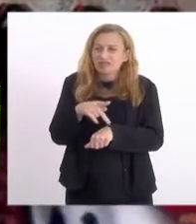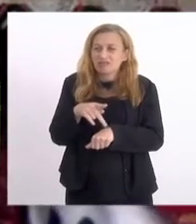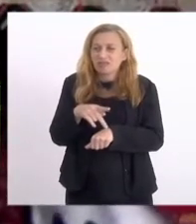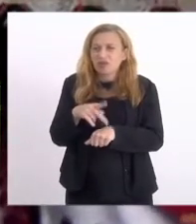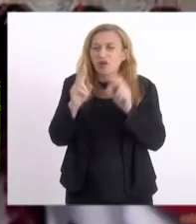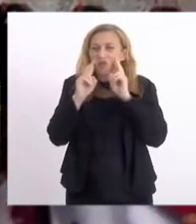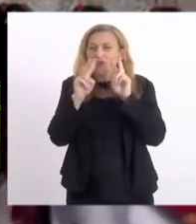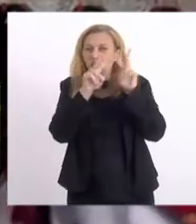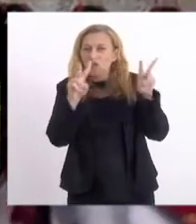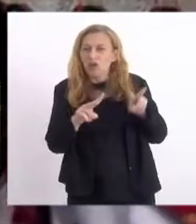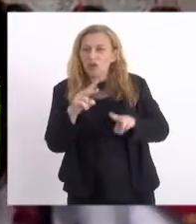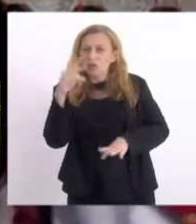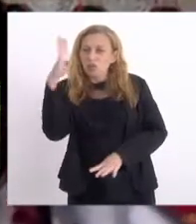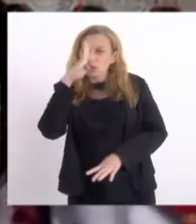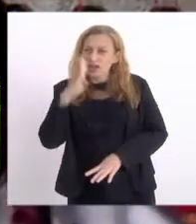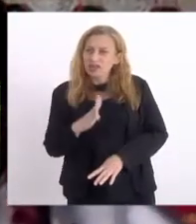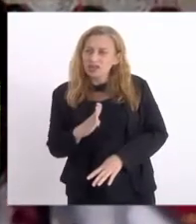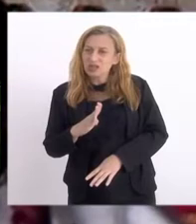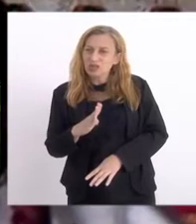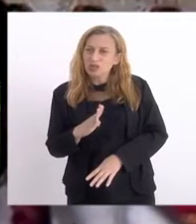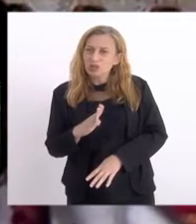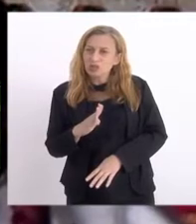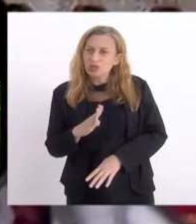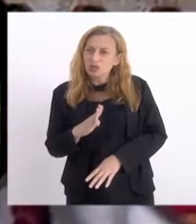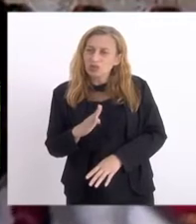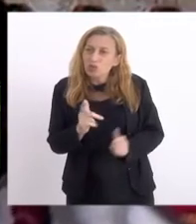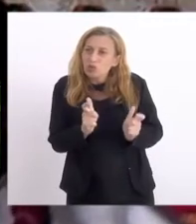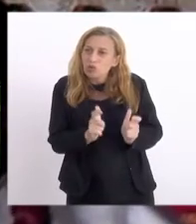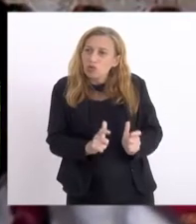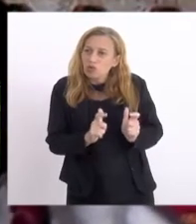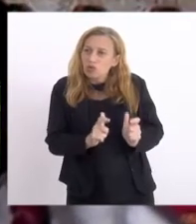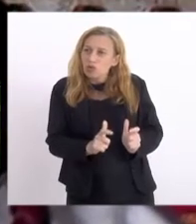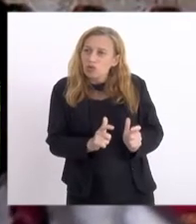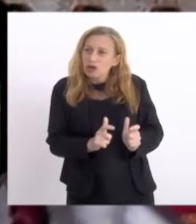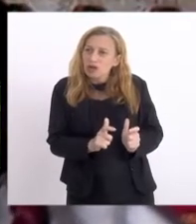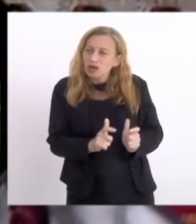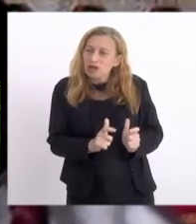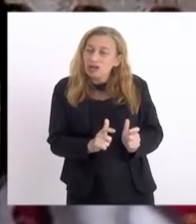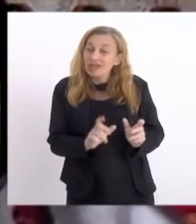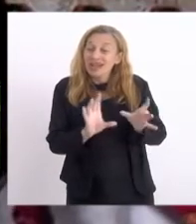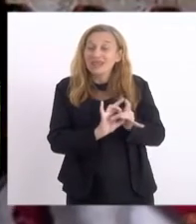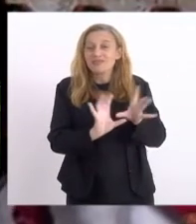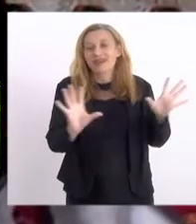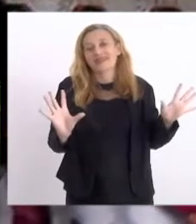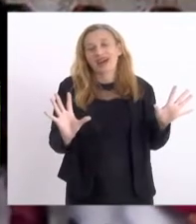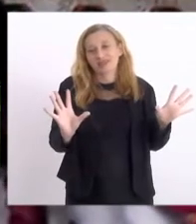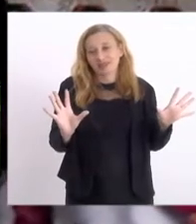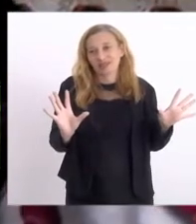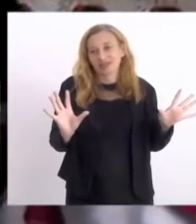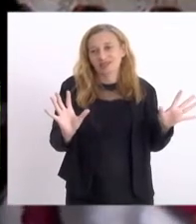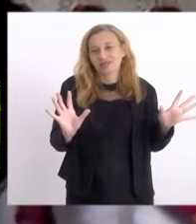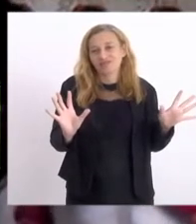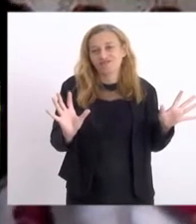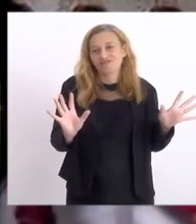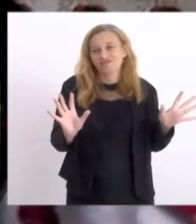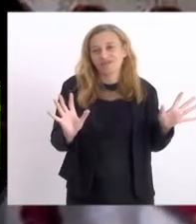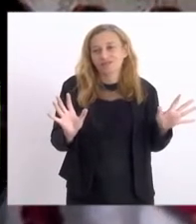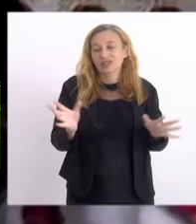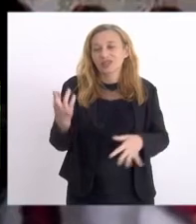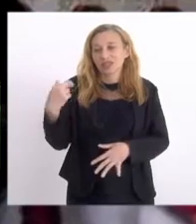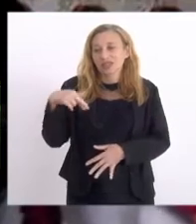olham para o Brasil como um lugar de extrema liberdade no exercício